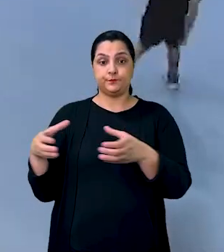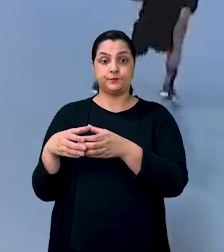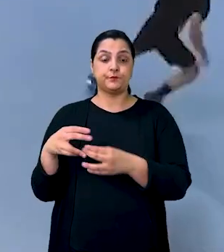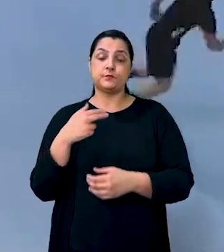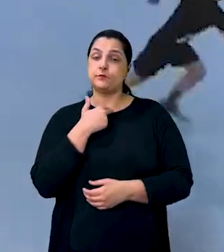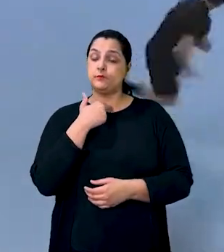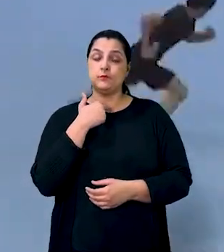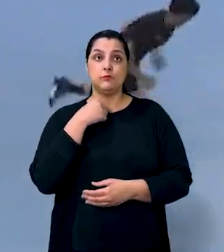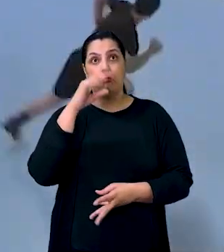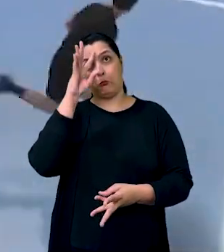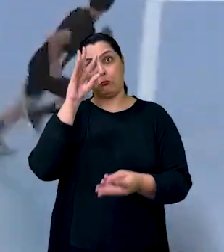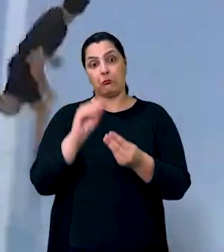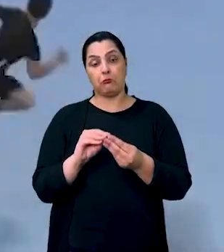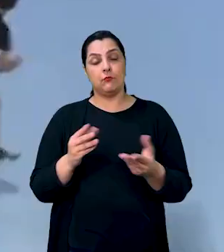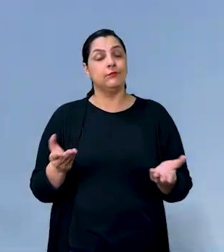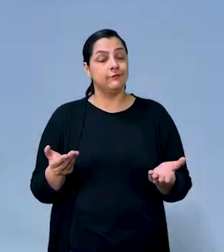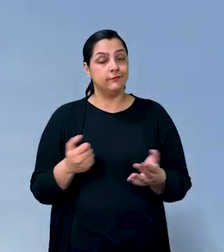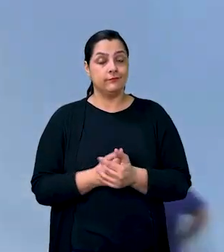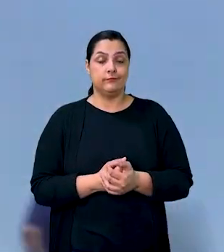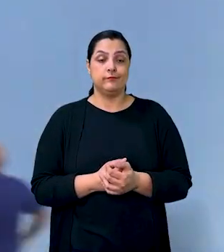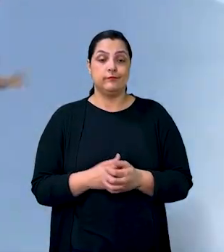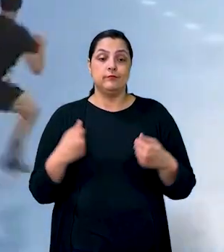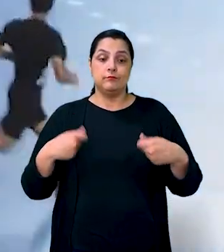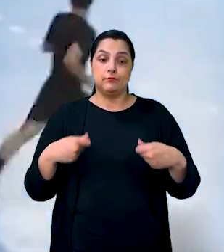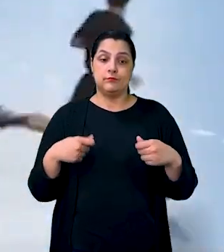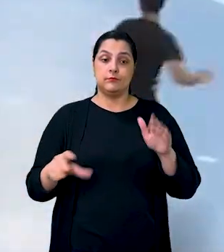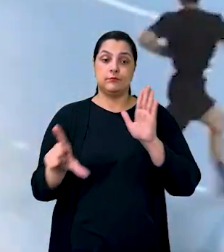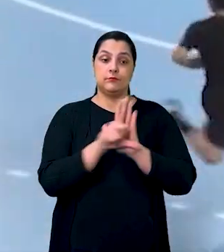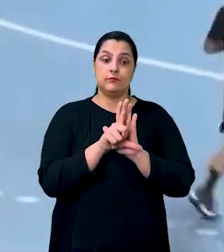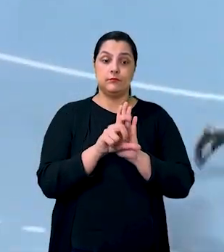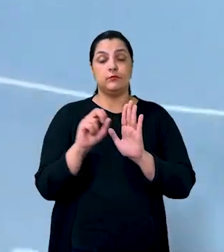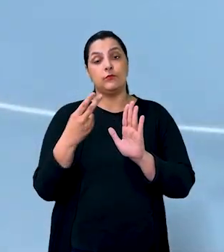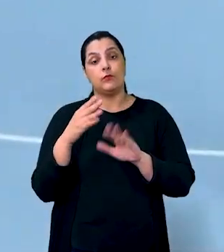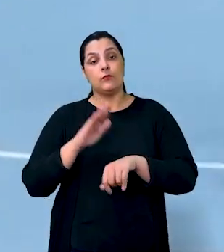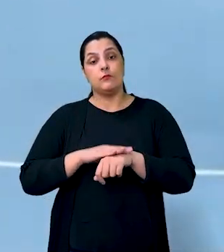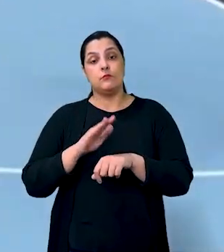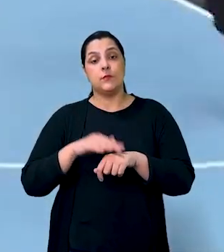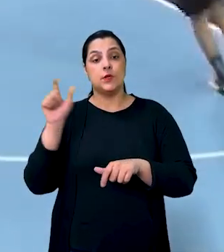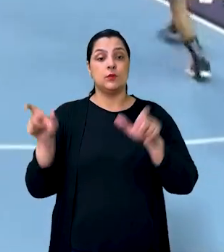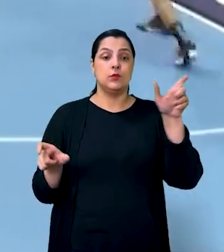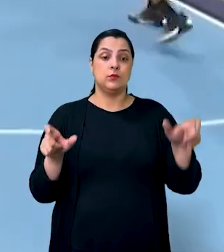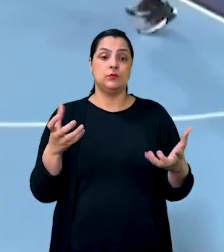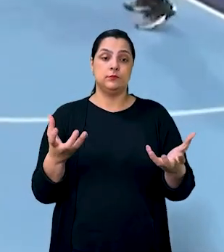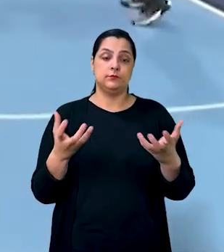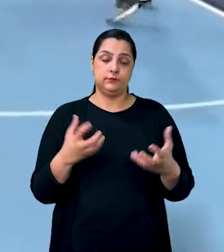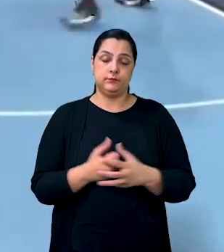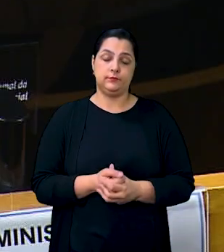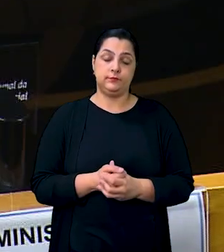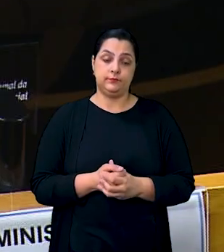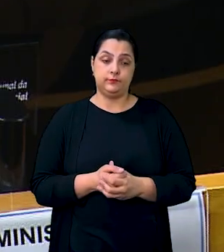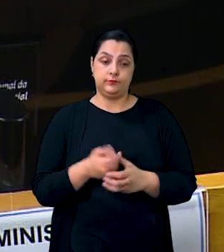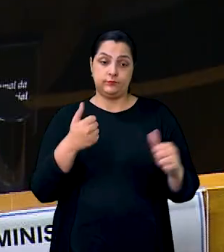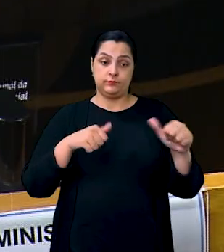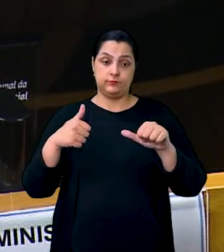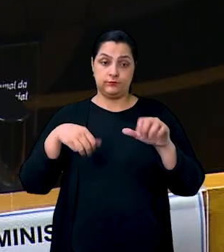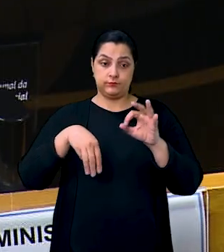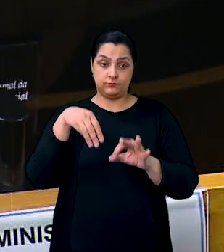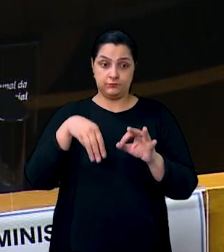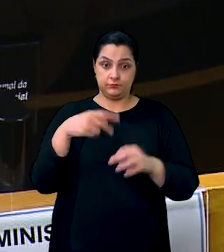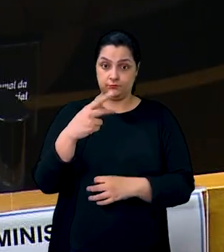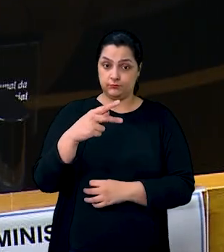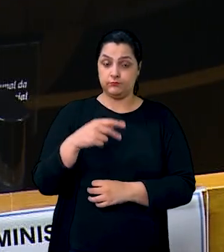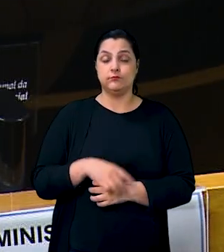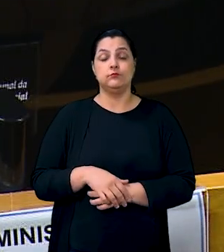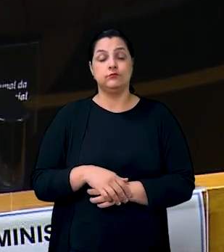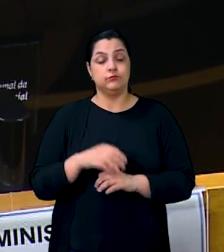Olímpico não pode ser presumida. Ela tem de resultar da lei ou da vontade das partes. Na avaliação do ministro,